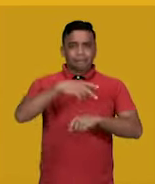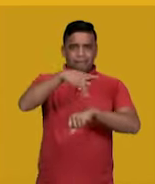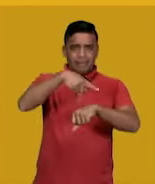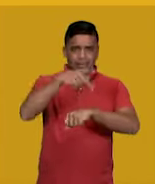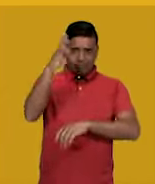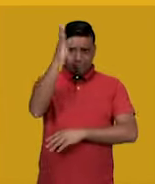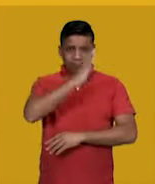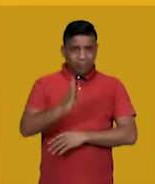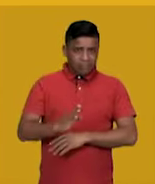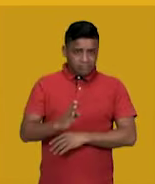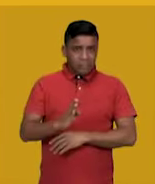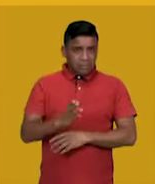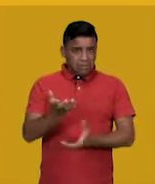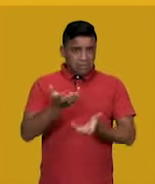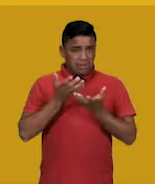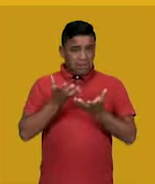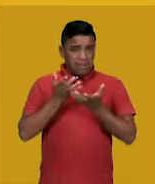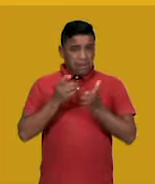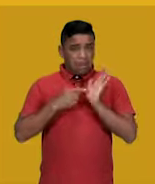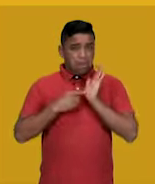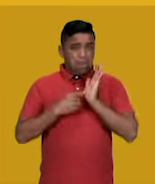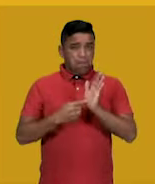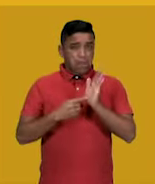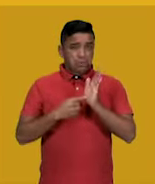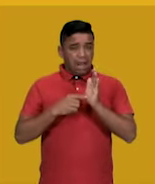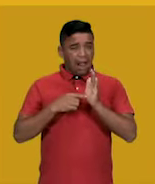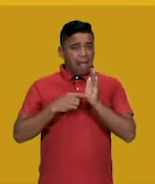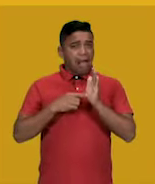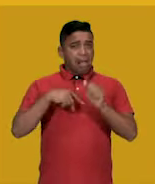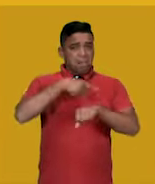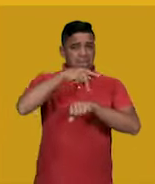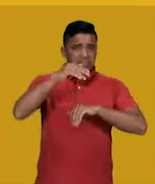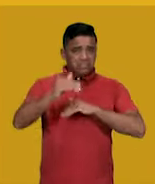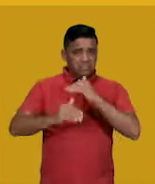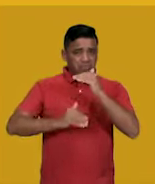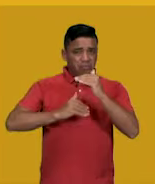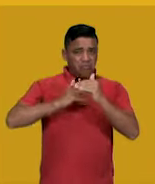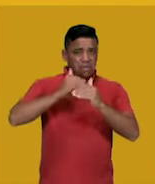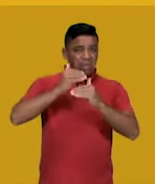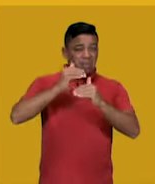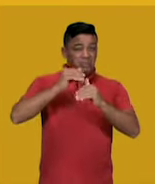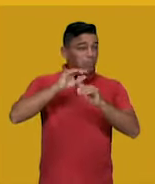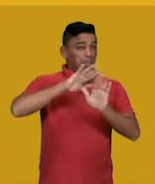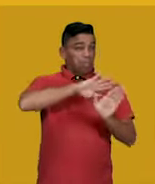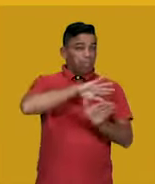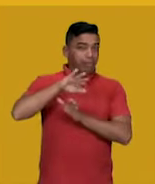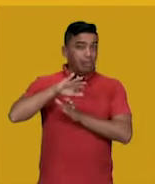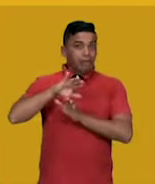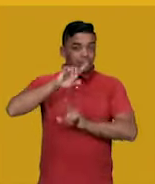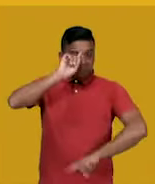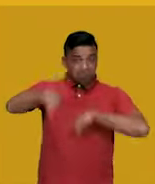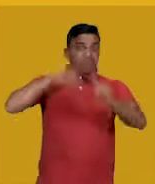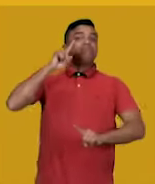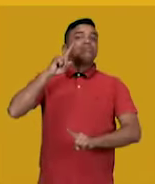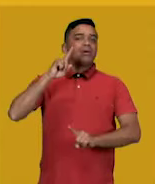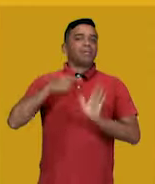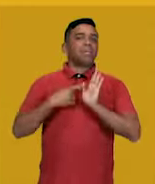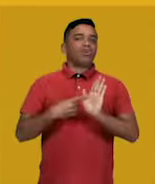quiser deixar de ser um país em desenvolvimento e se tornar um país